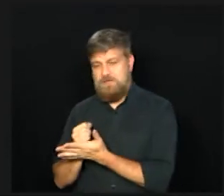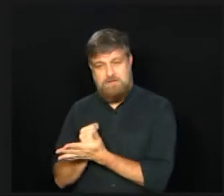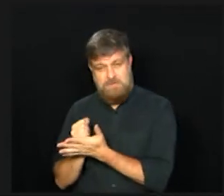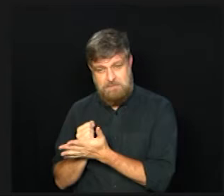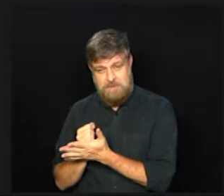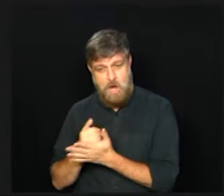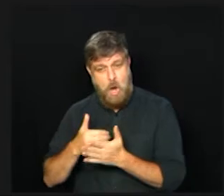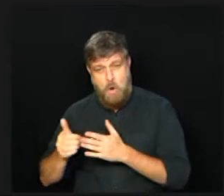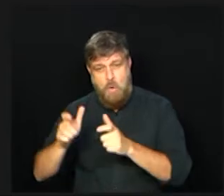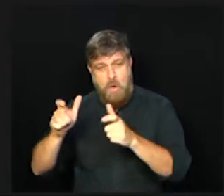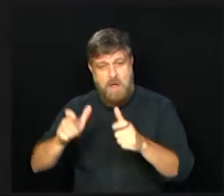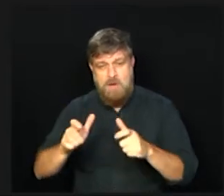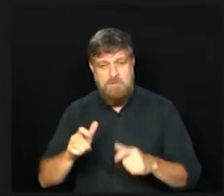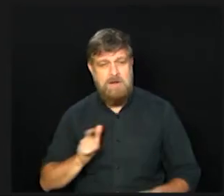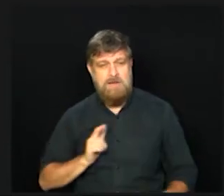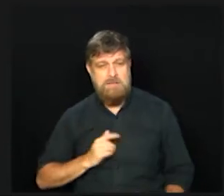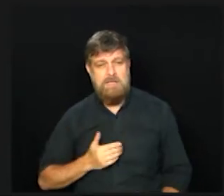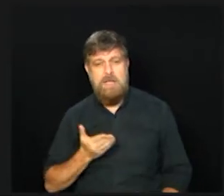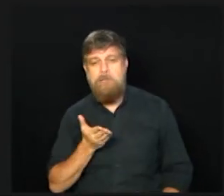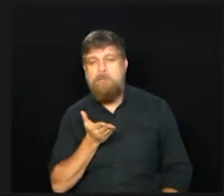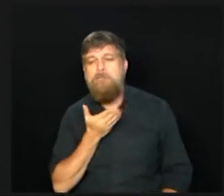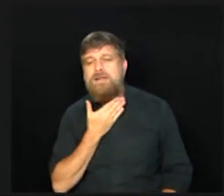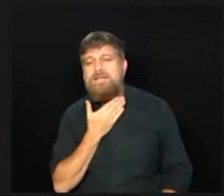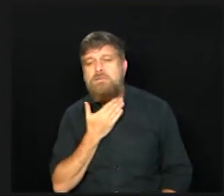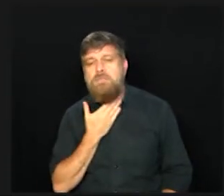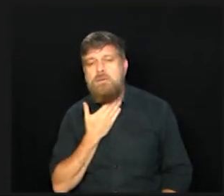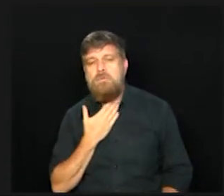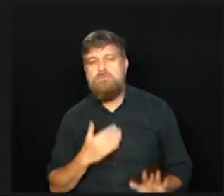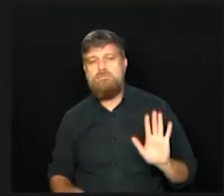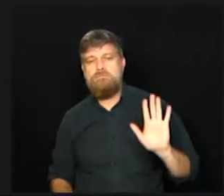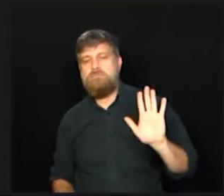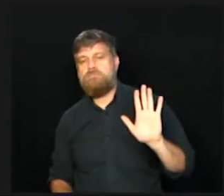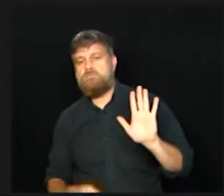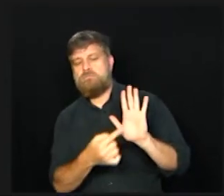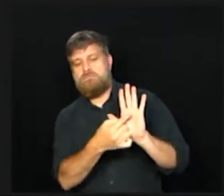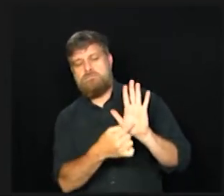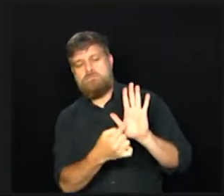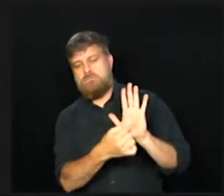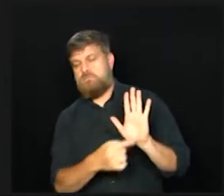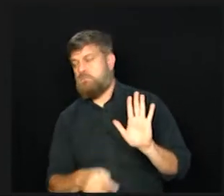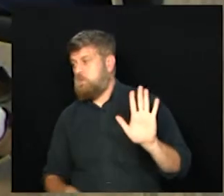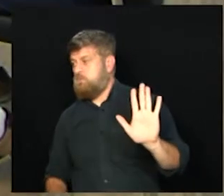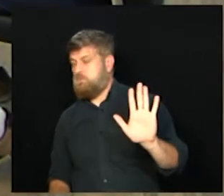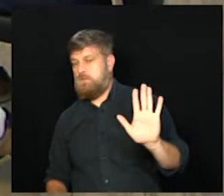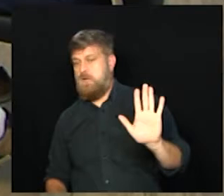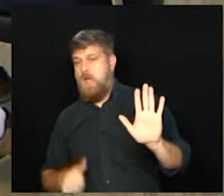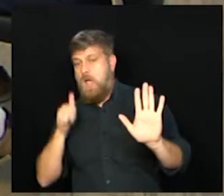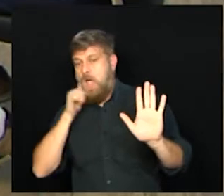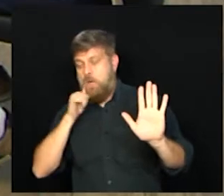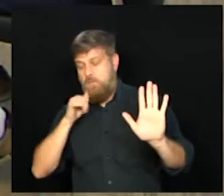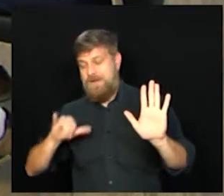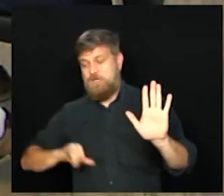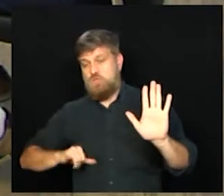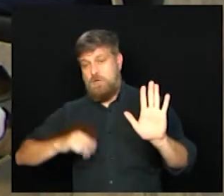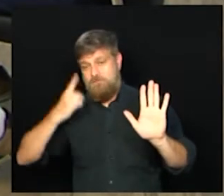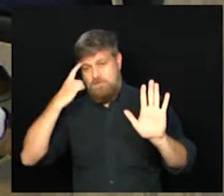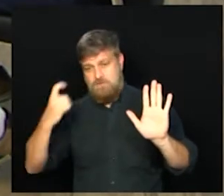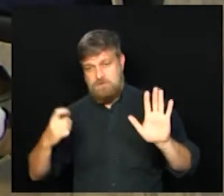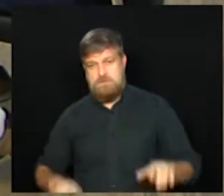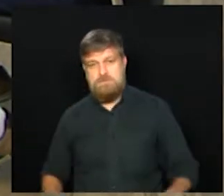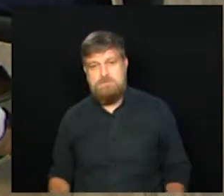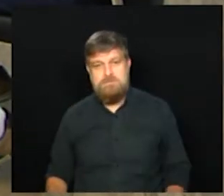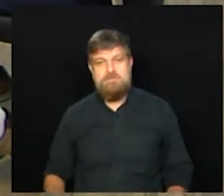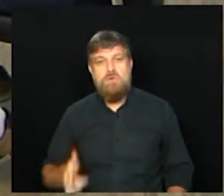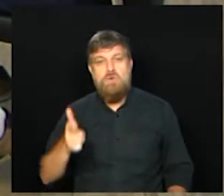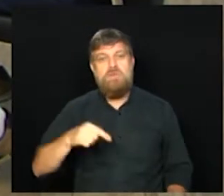qualquer ambiente, até mesmo na roda de bate-papo, a pessoa pode fazer assim. É o suficiente. Ótimo. Então tá aí. Fábia, mostra pra gente